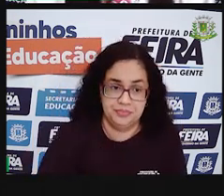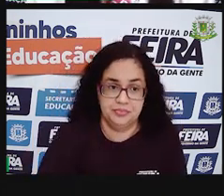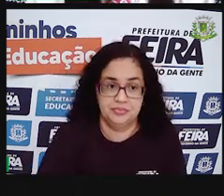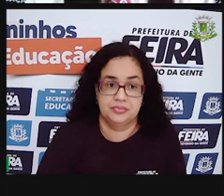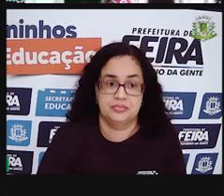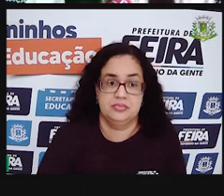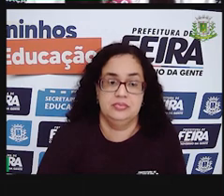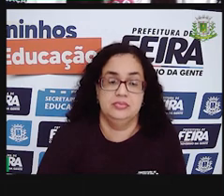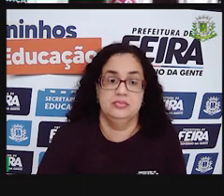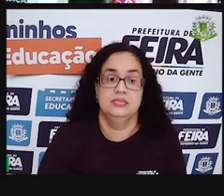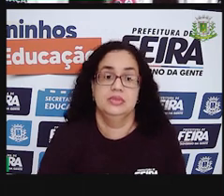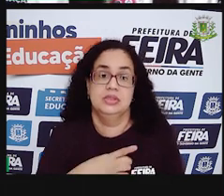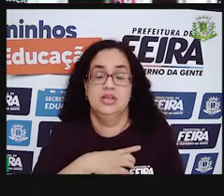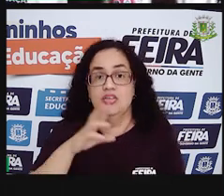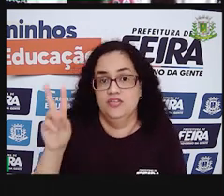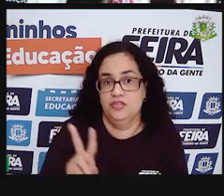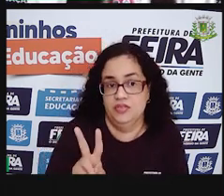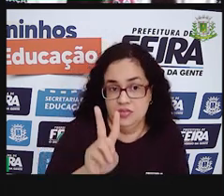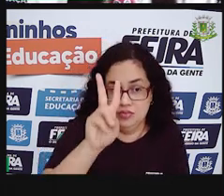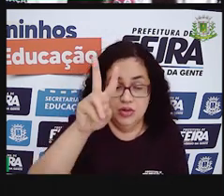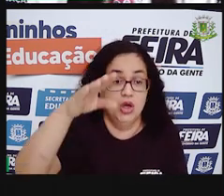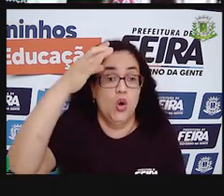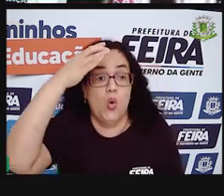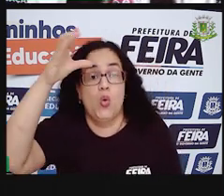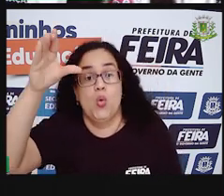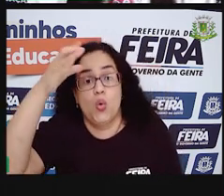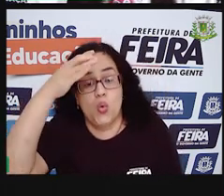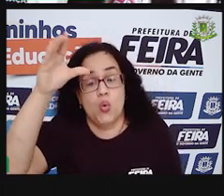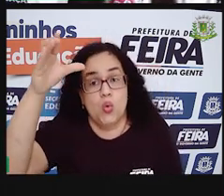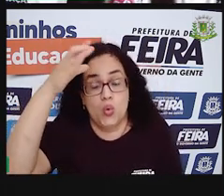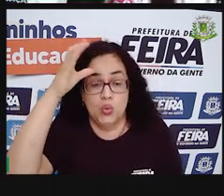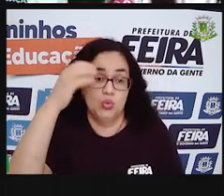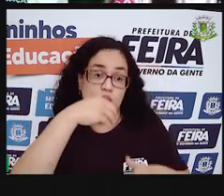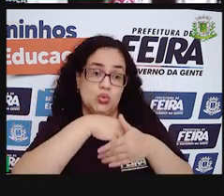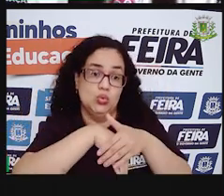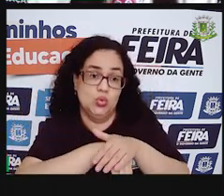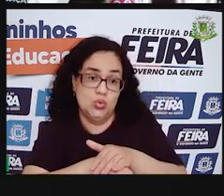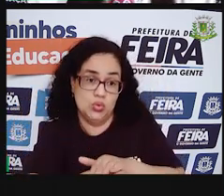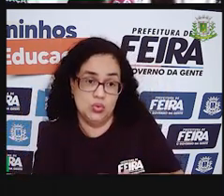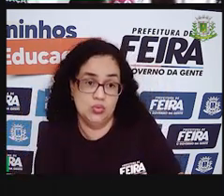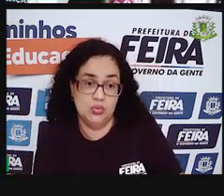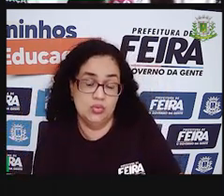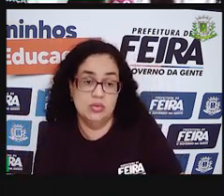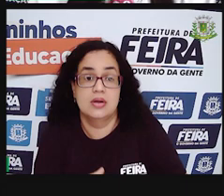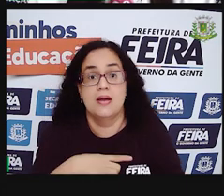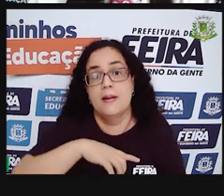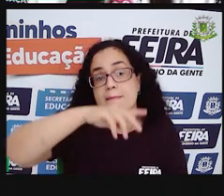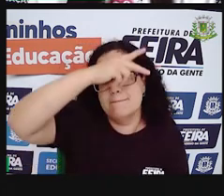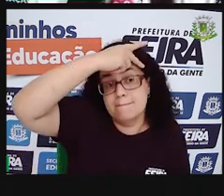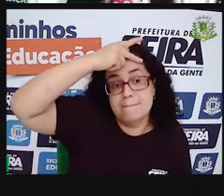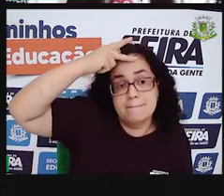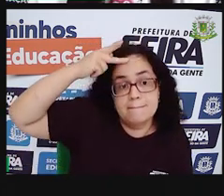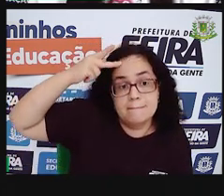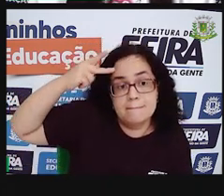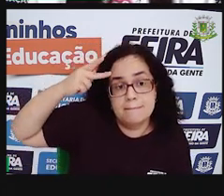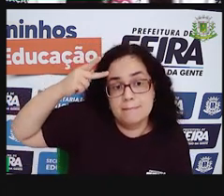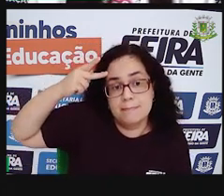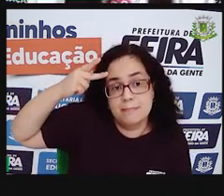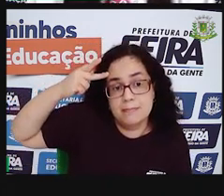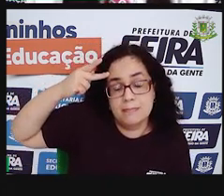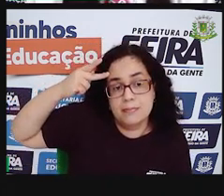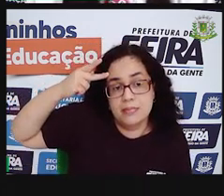que a valorização da cultura, né, dos costumes, dos hábitos dessas pessoas sejam